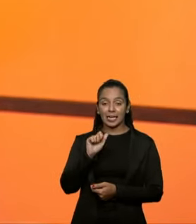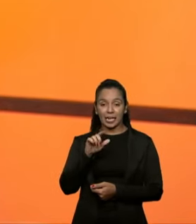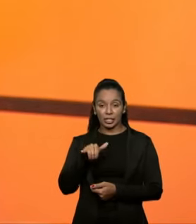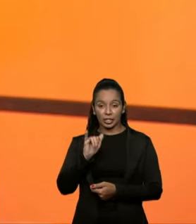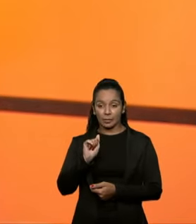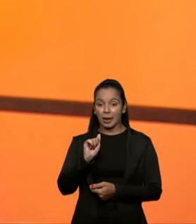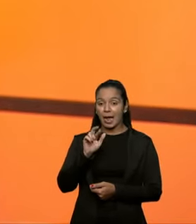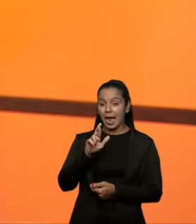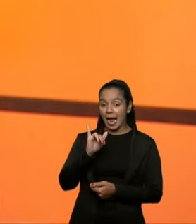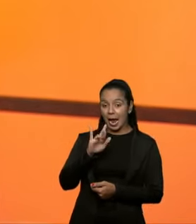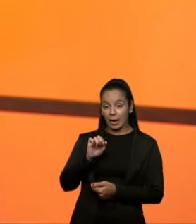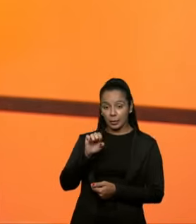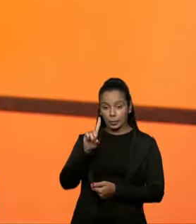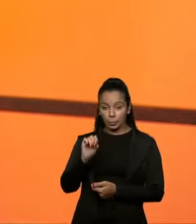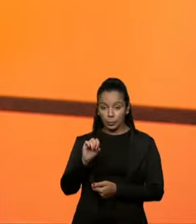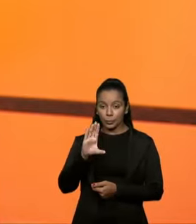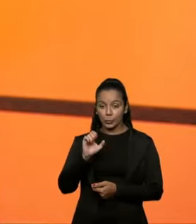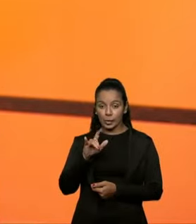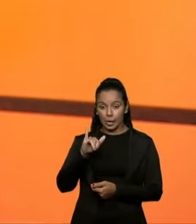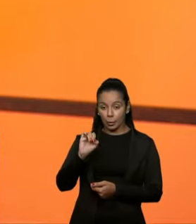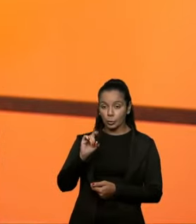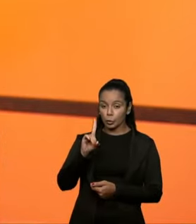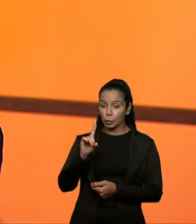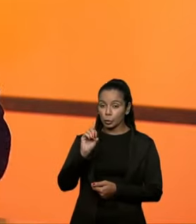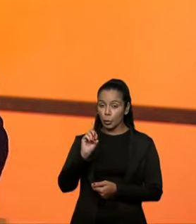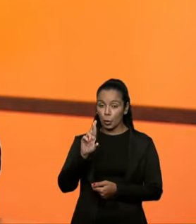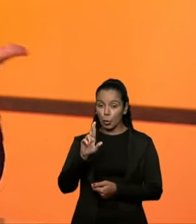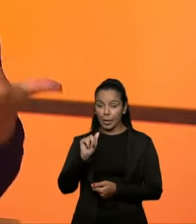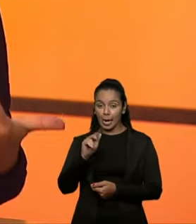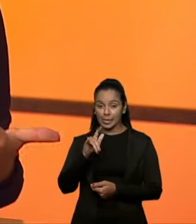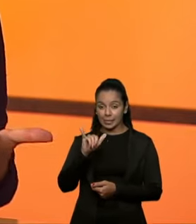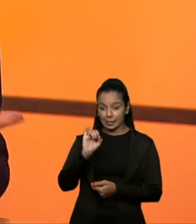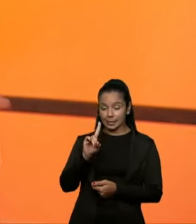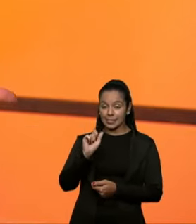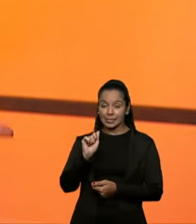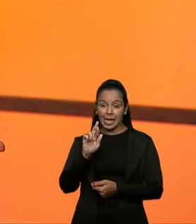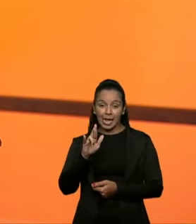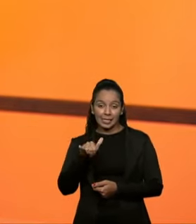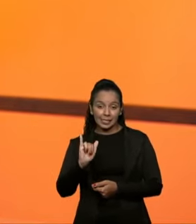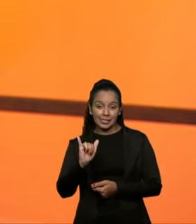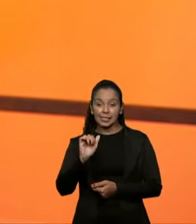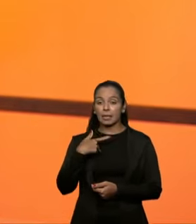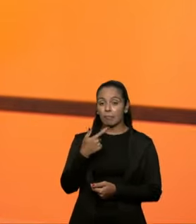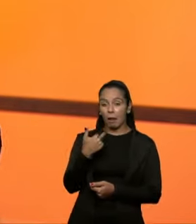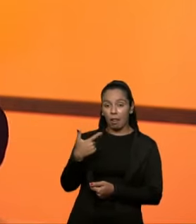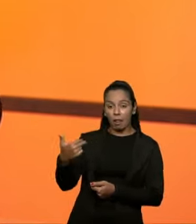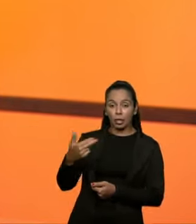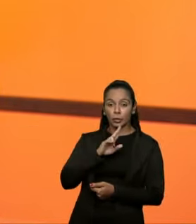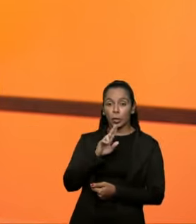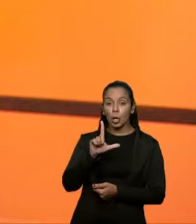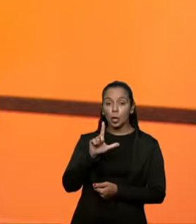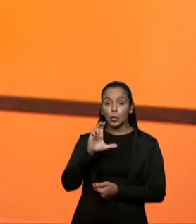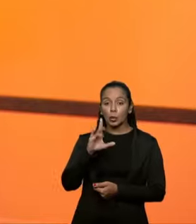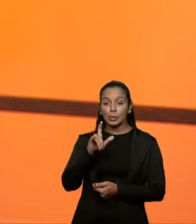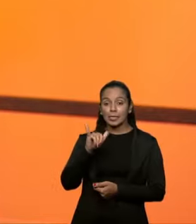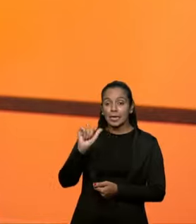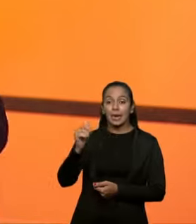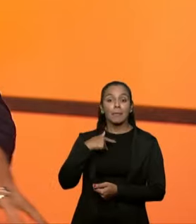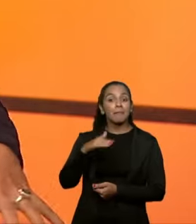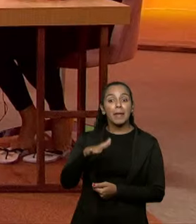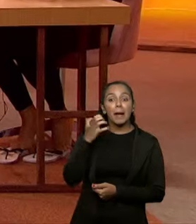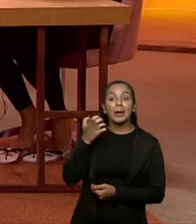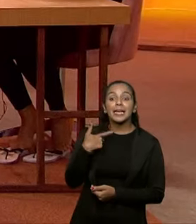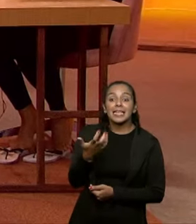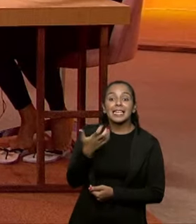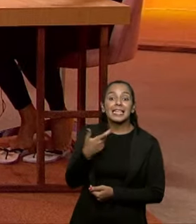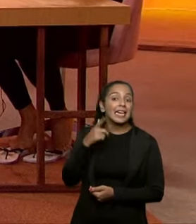Lirley, Raimundo Cláudio, Doralice, Darcy Meire, Lorena Moema, Elisângela, Lucélia. Minha mãe queria, acho que queria ser atriz. Eu botava o nome